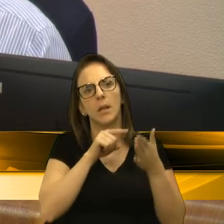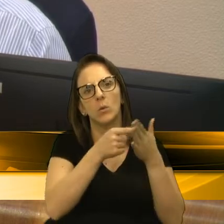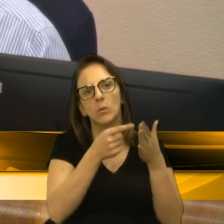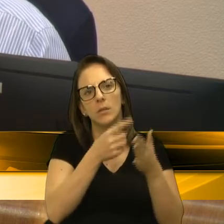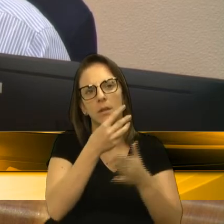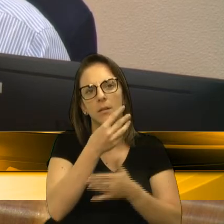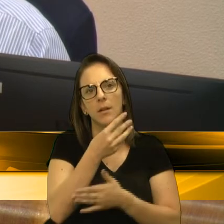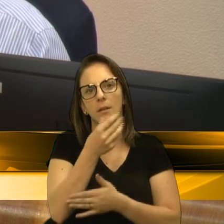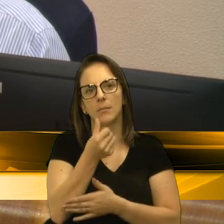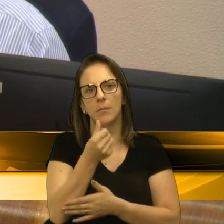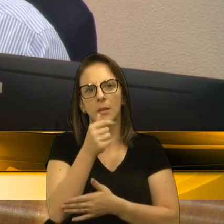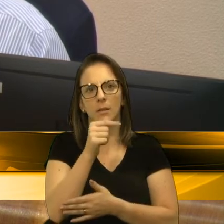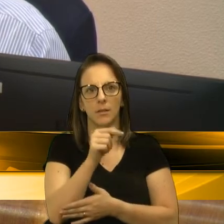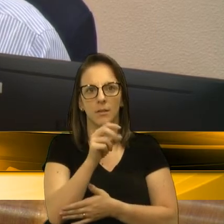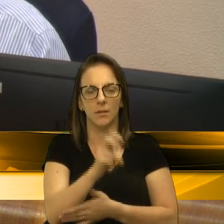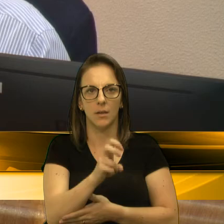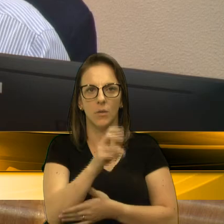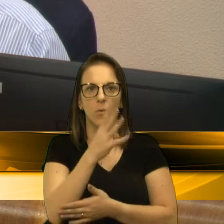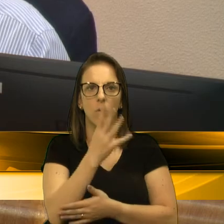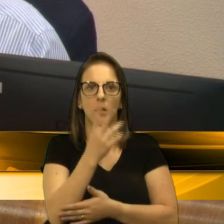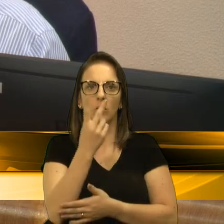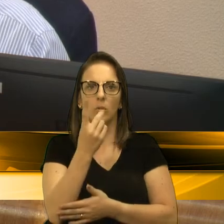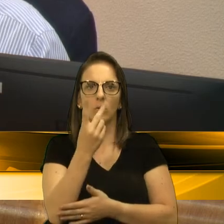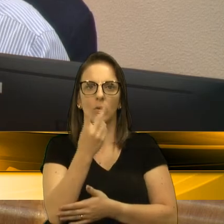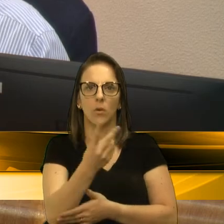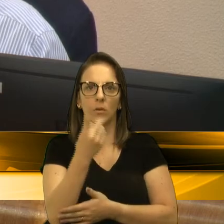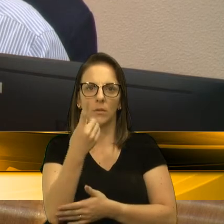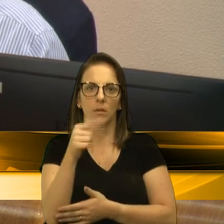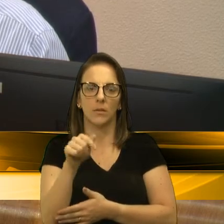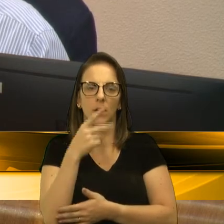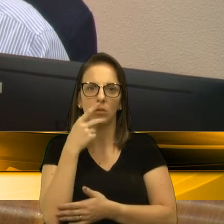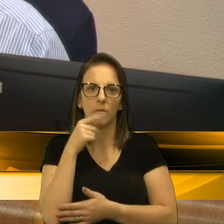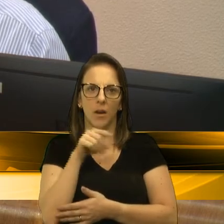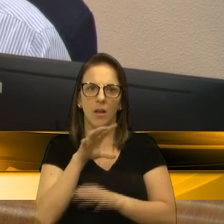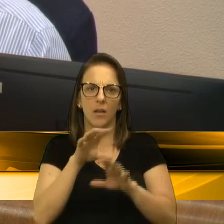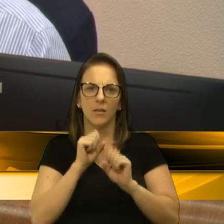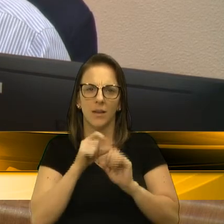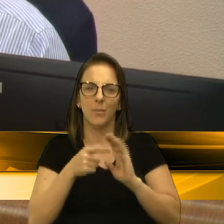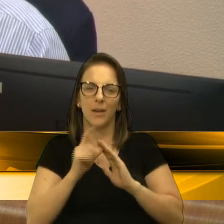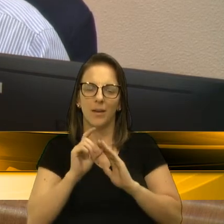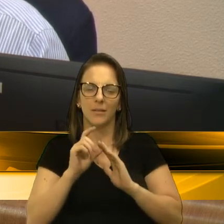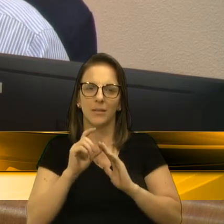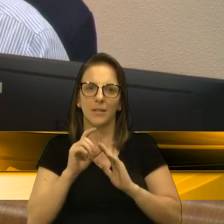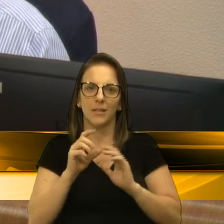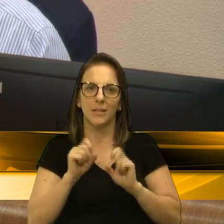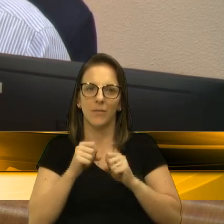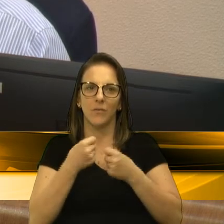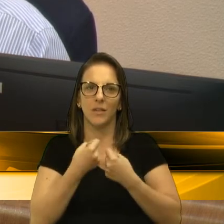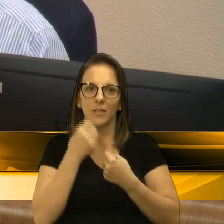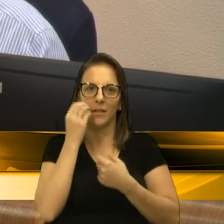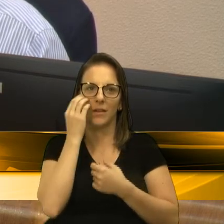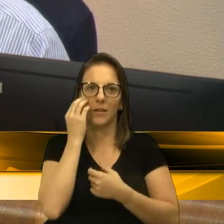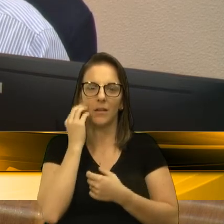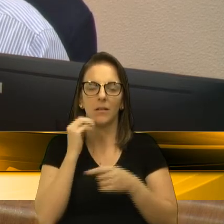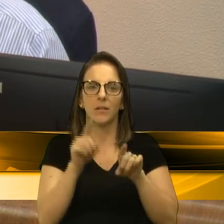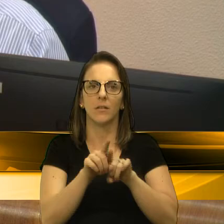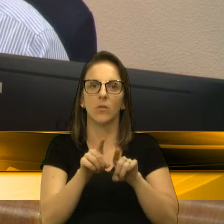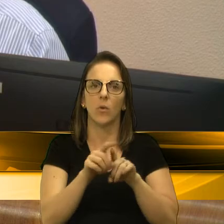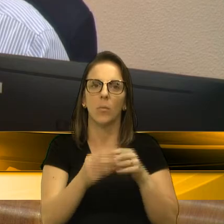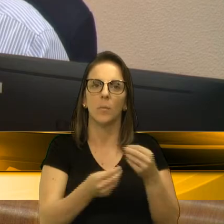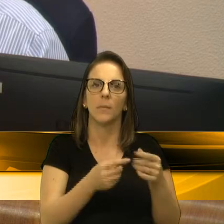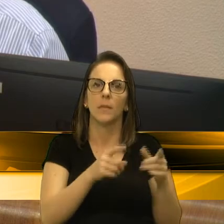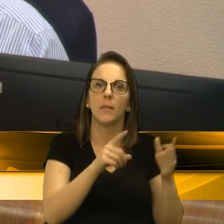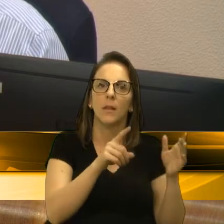365/2017, restando observado que a comissão processante recebe a defesa prévia acompanhada de seus documentos, promove sua atuação e passa a abordagem das